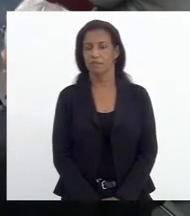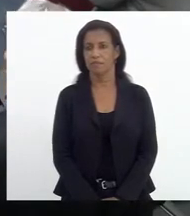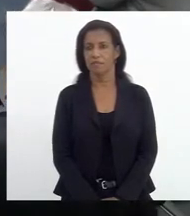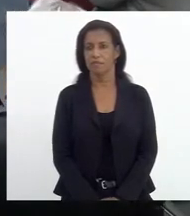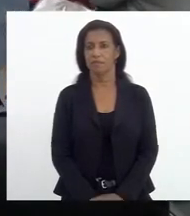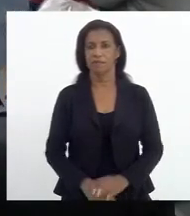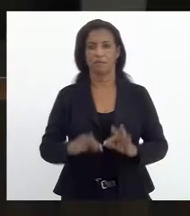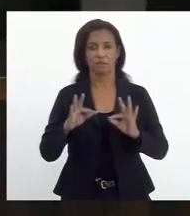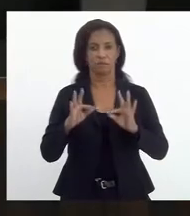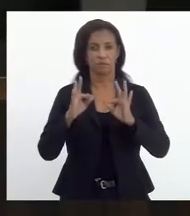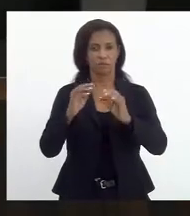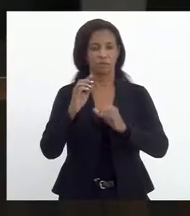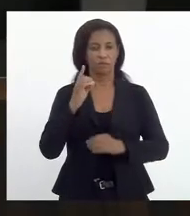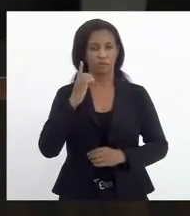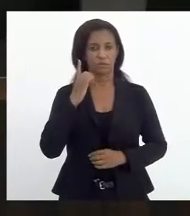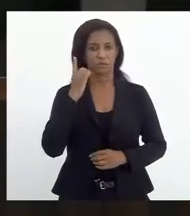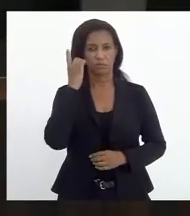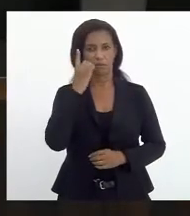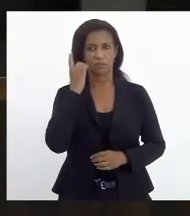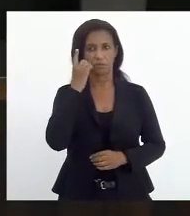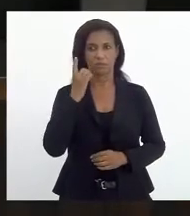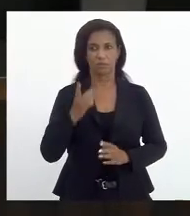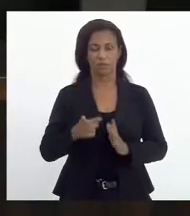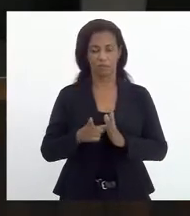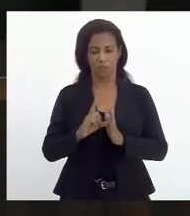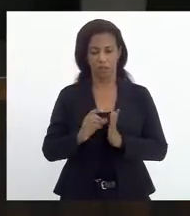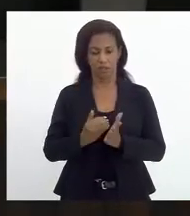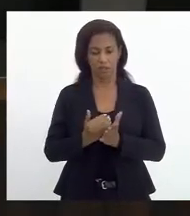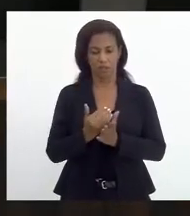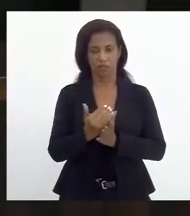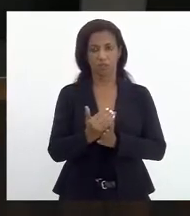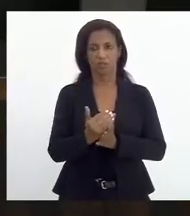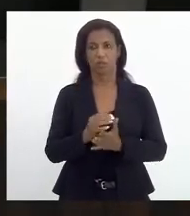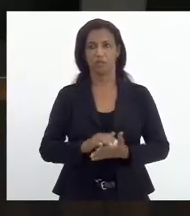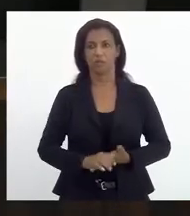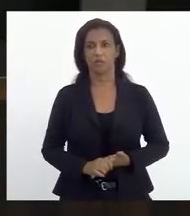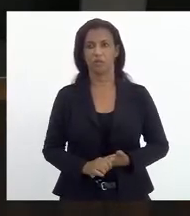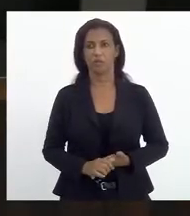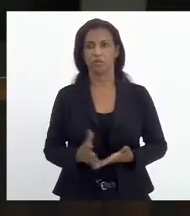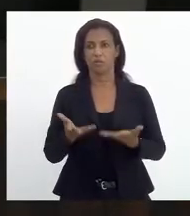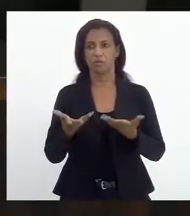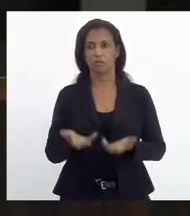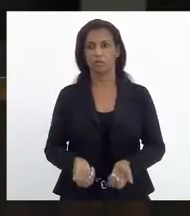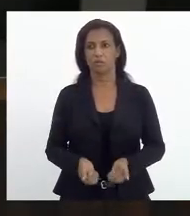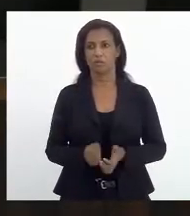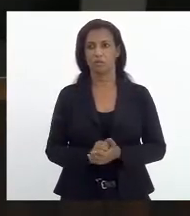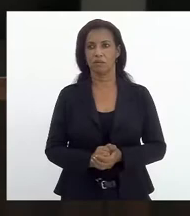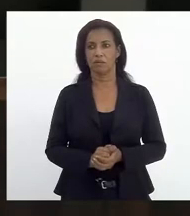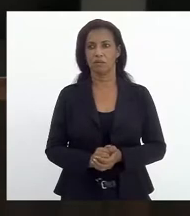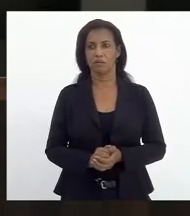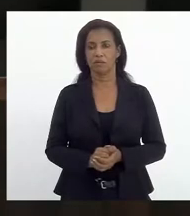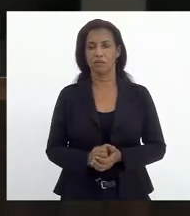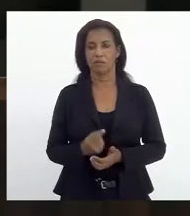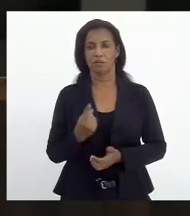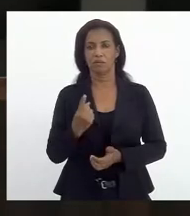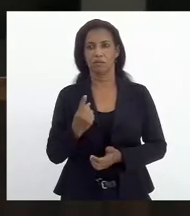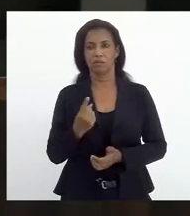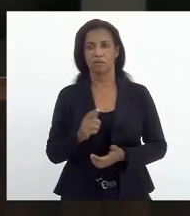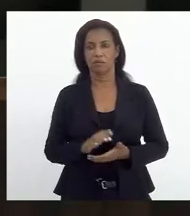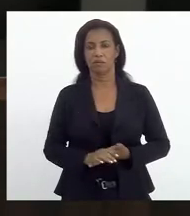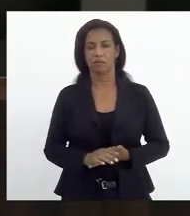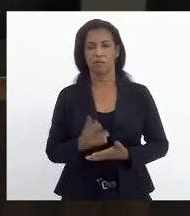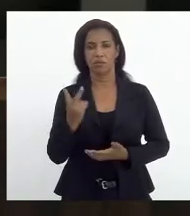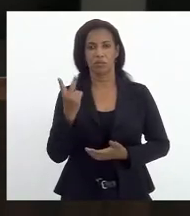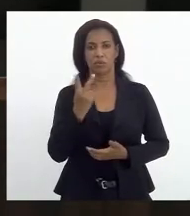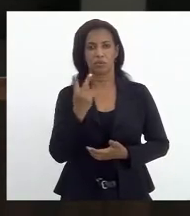Senhoras e senhores deputados, antes de começar a ordem do dia, vamos fazer uma pequena solenidade da sanção de